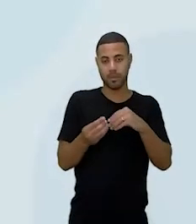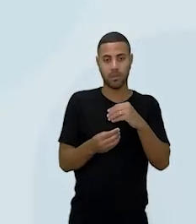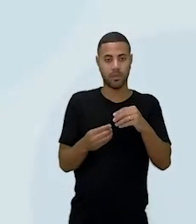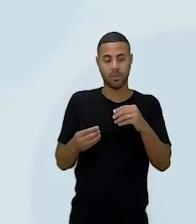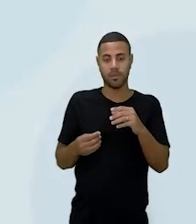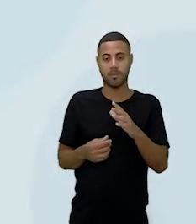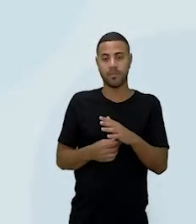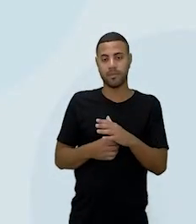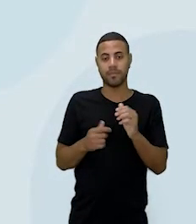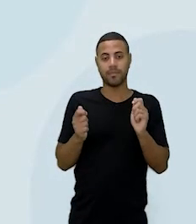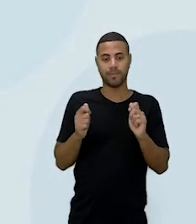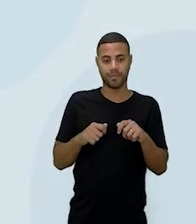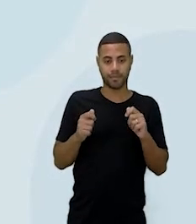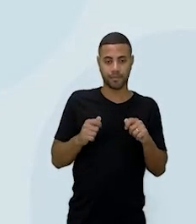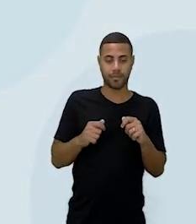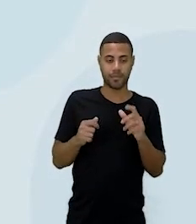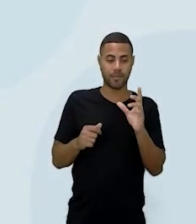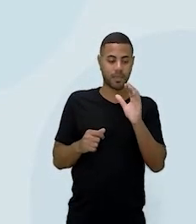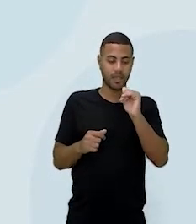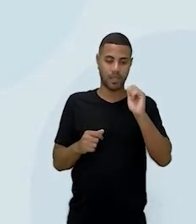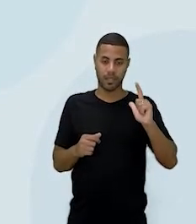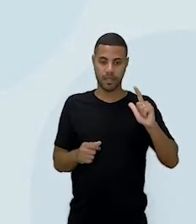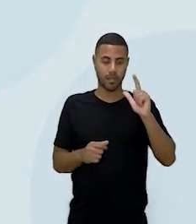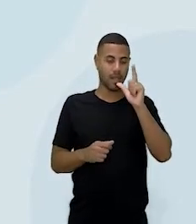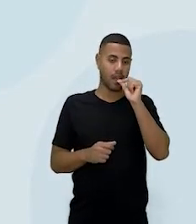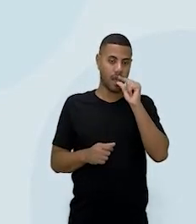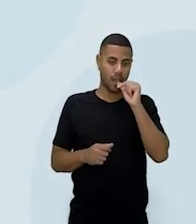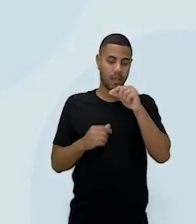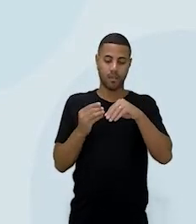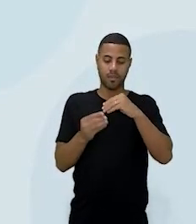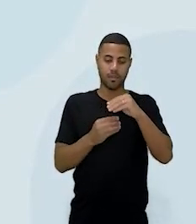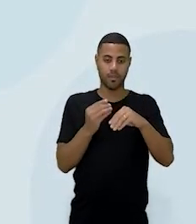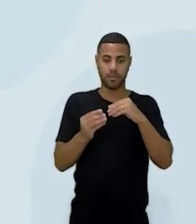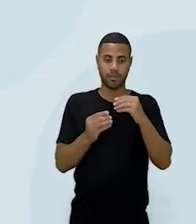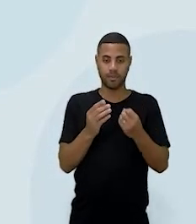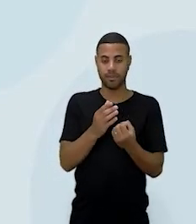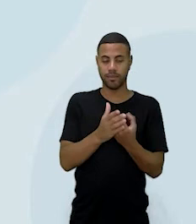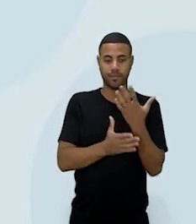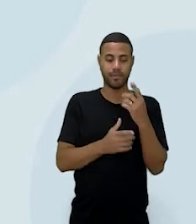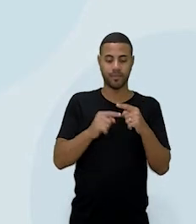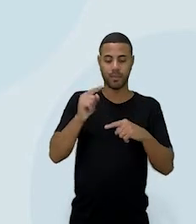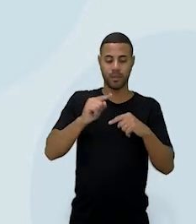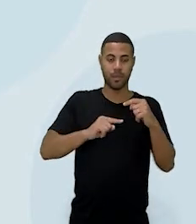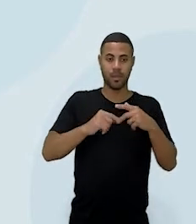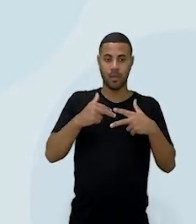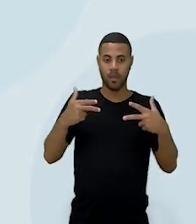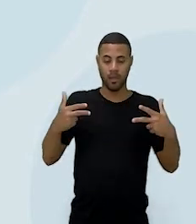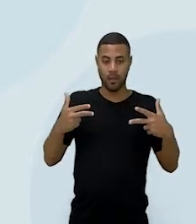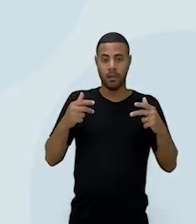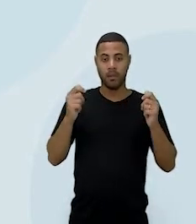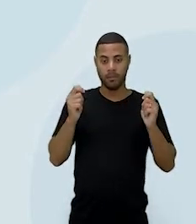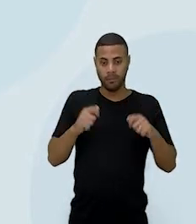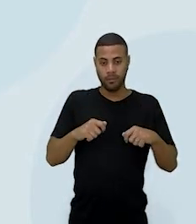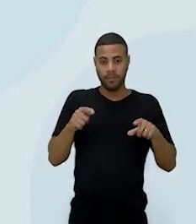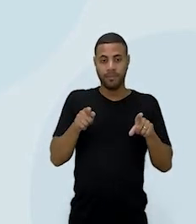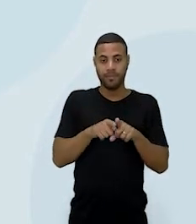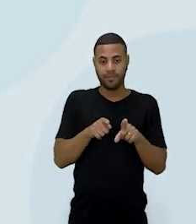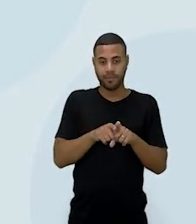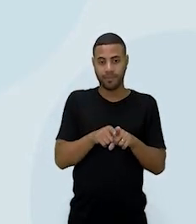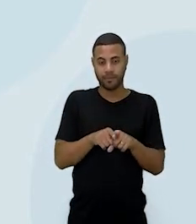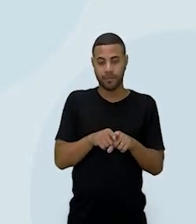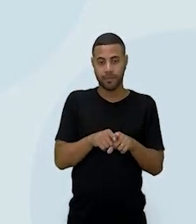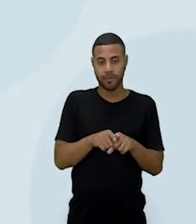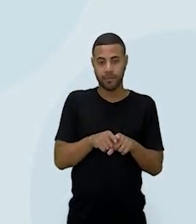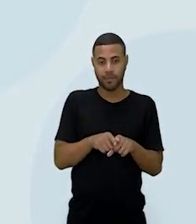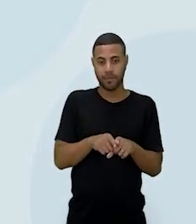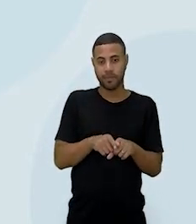temos a reação entre o cal e a água, e aí vai gerar um produto material, além disso gera